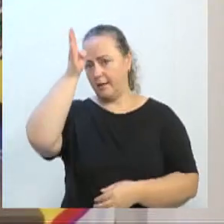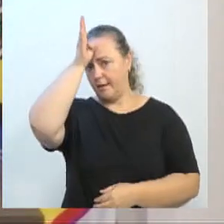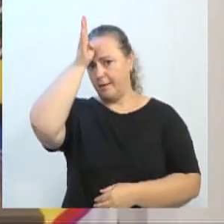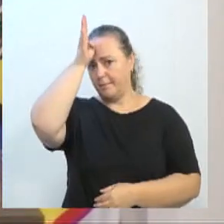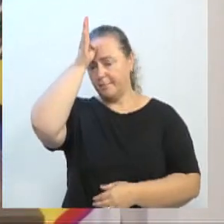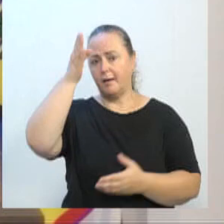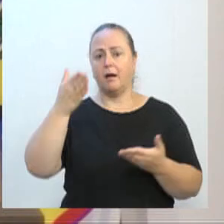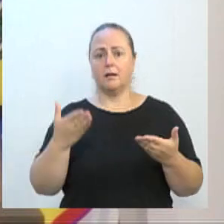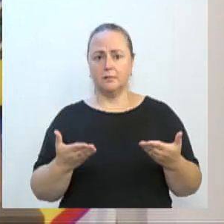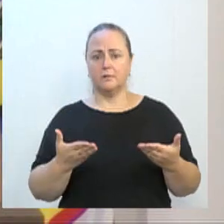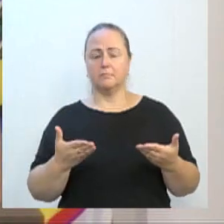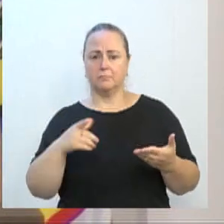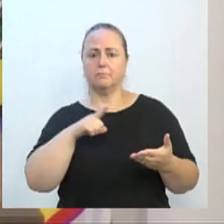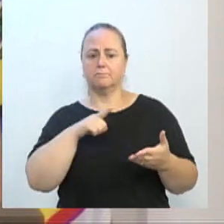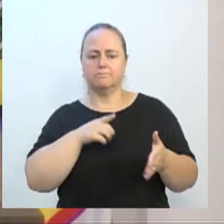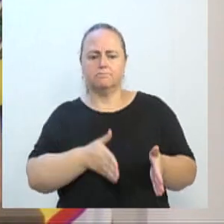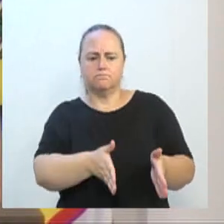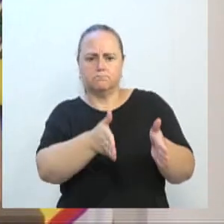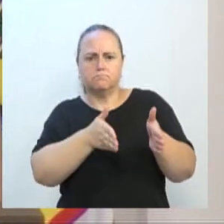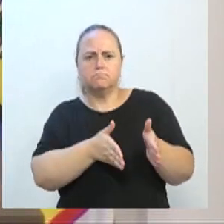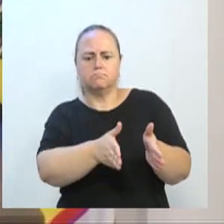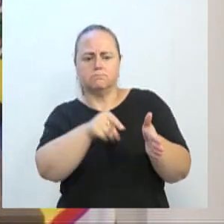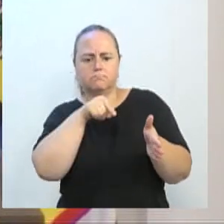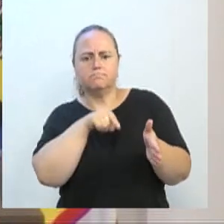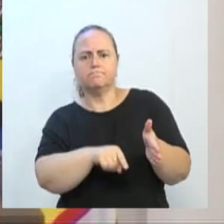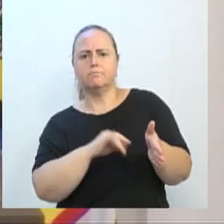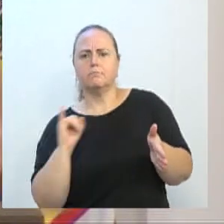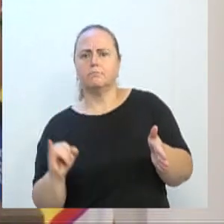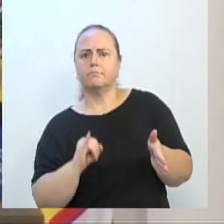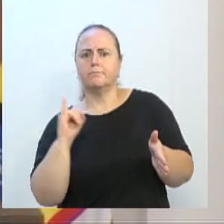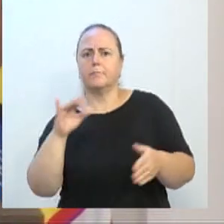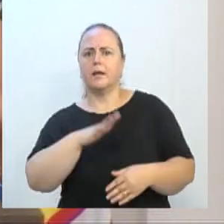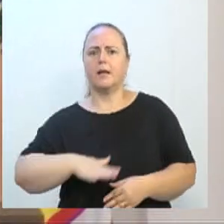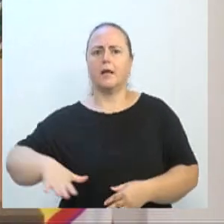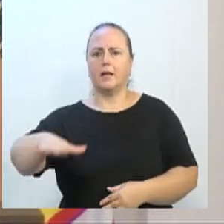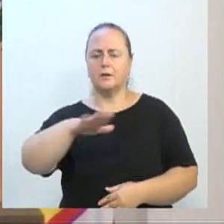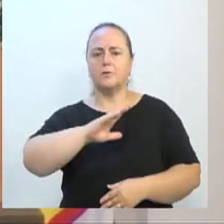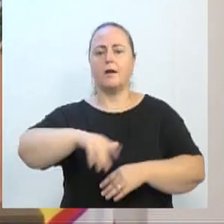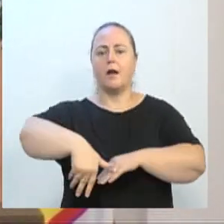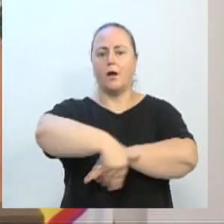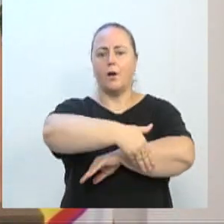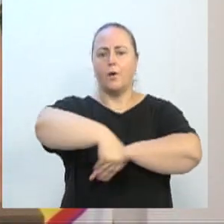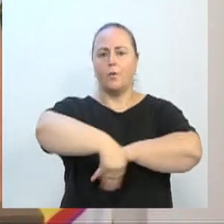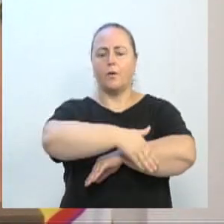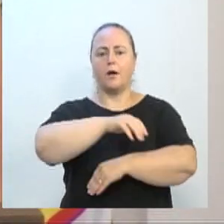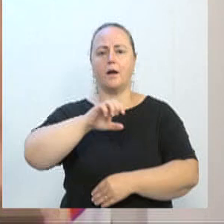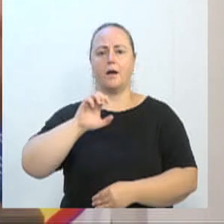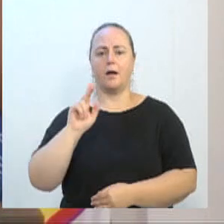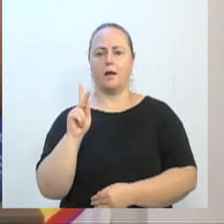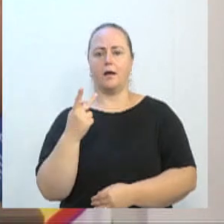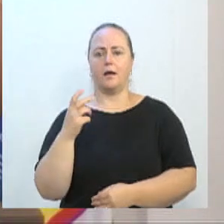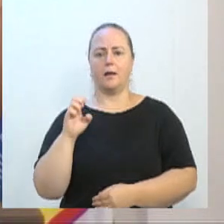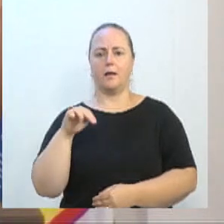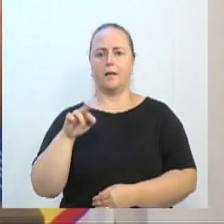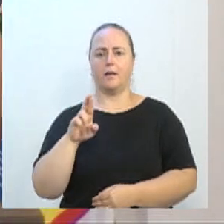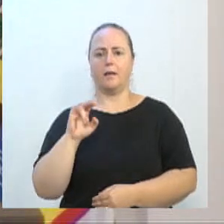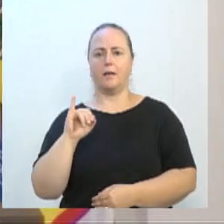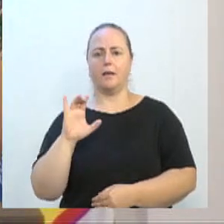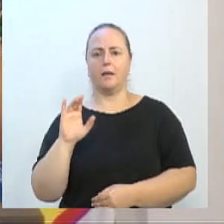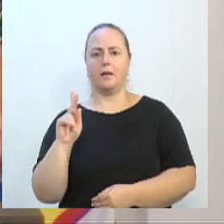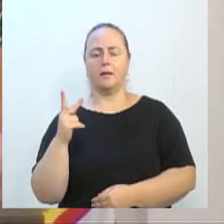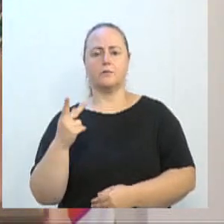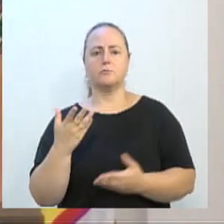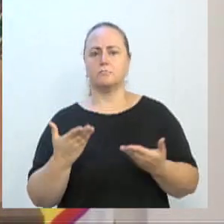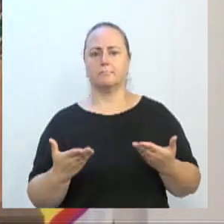agora eu falo de um corredor de serviços muito importante daquela região, que é a Rua Heinrich Schemmer, vereador Almir Vieira, que infelizmente